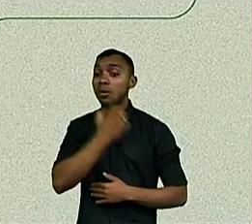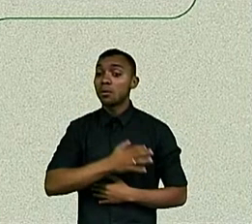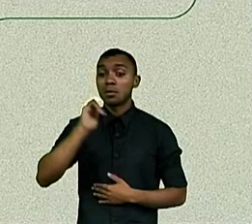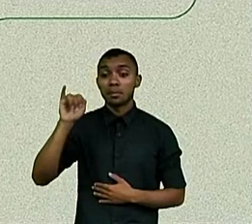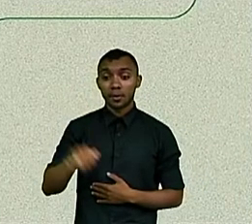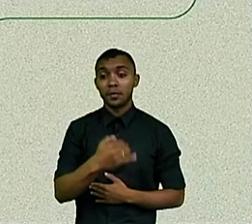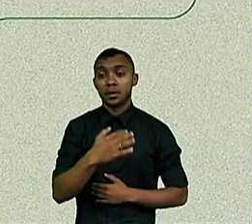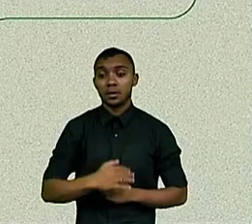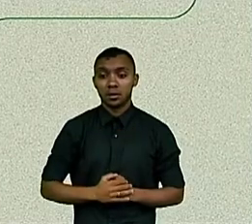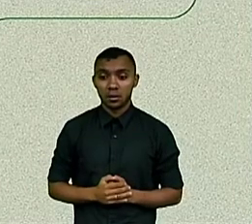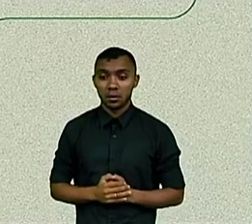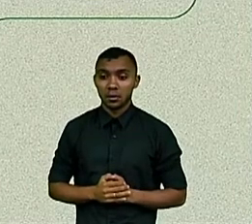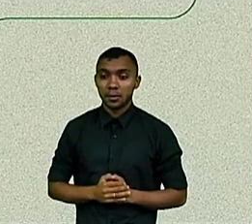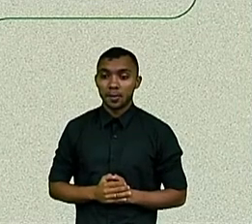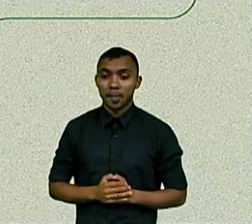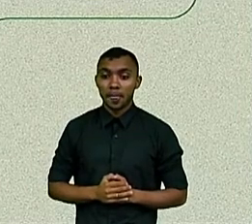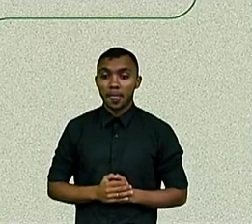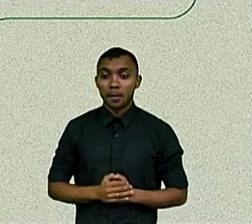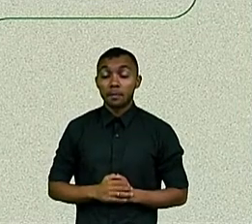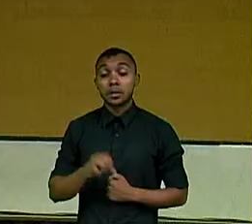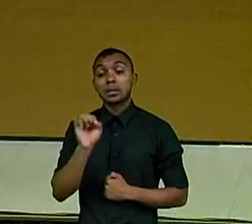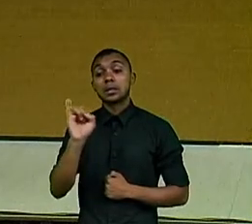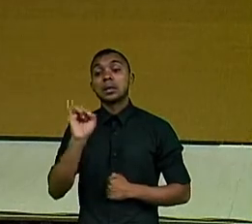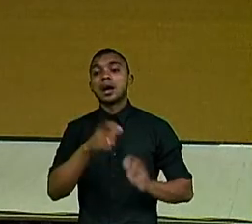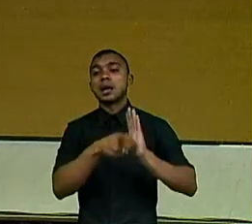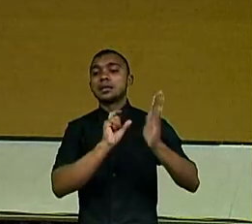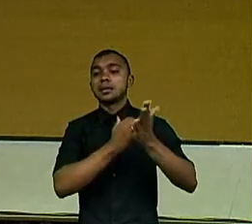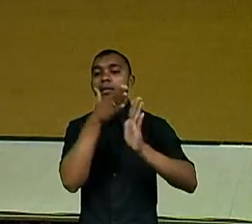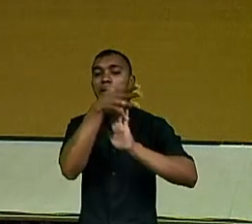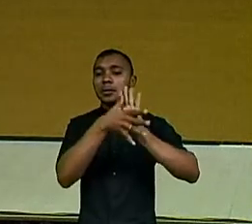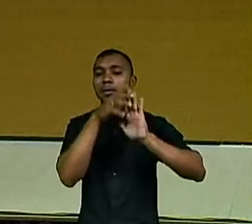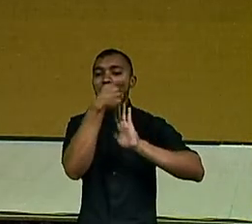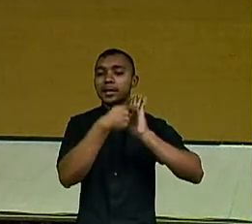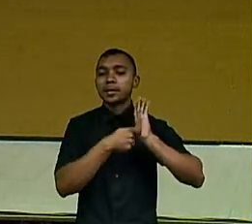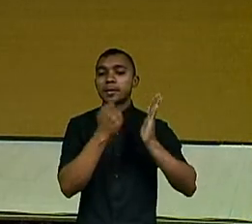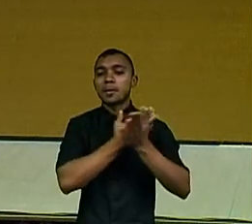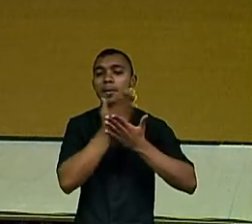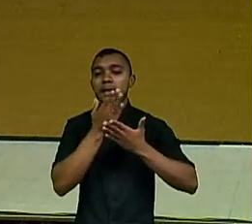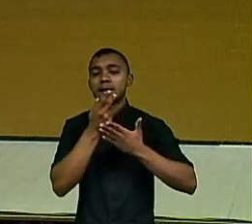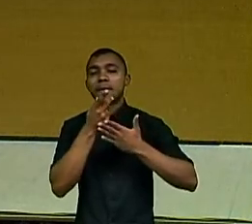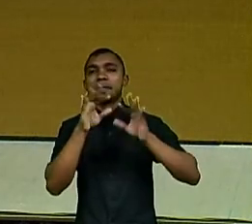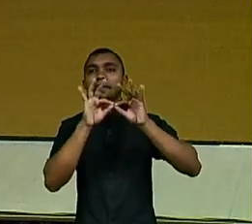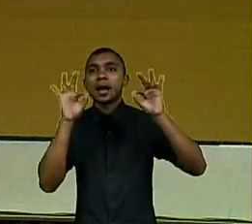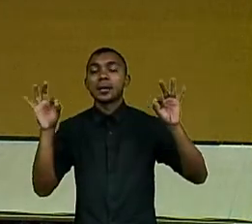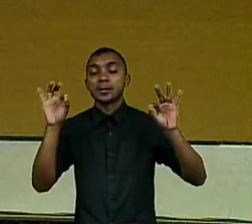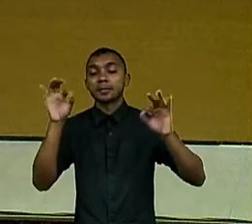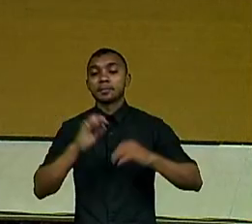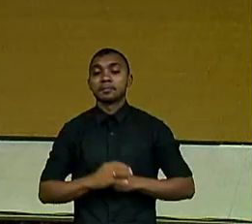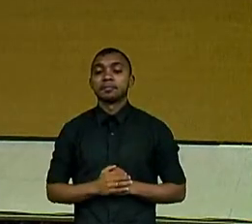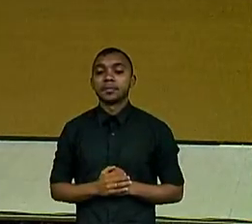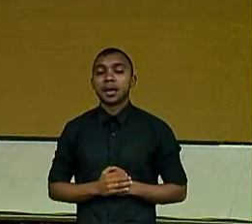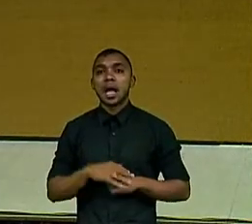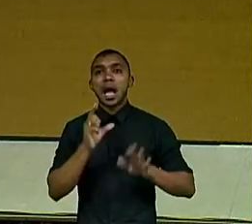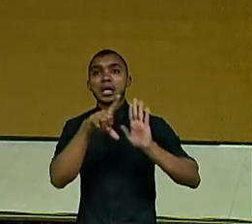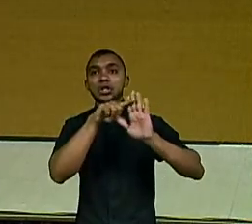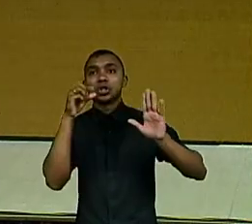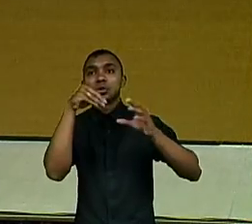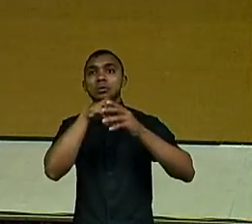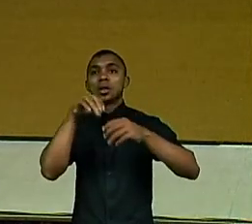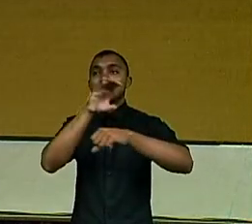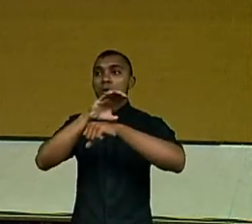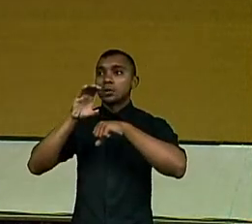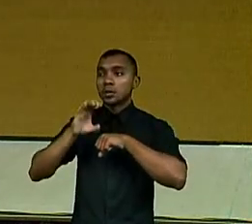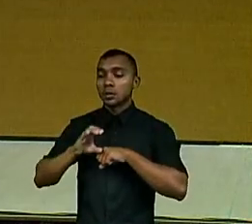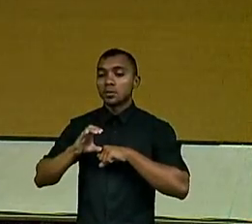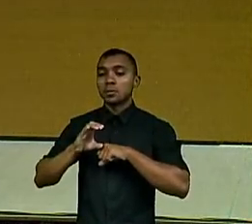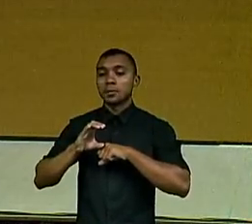citar a constituição Olha se você começa a sua redação dizendo que no primeiro artigo da nossa Constituição no primeiro